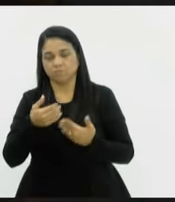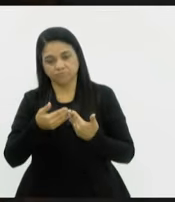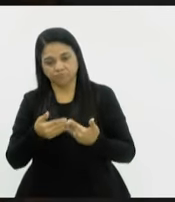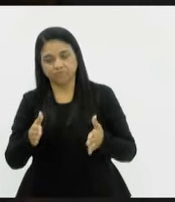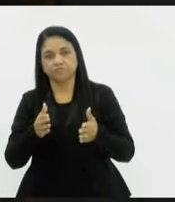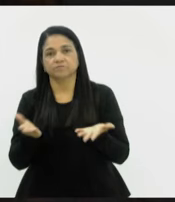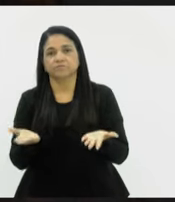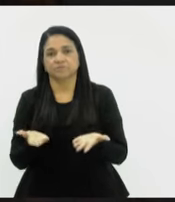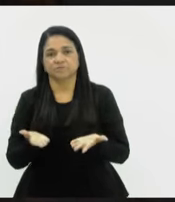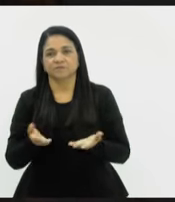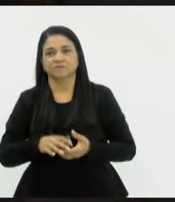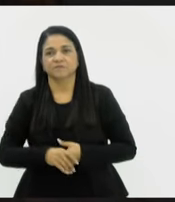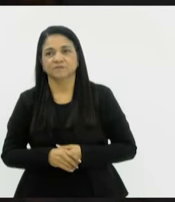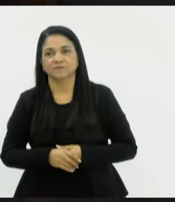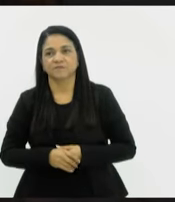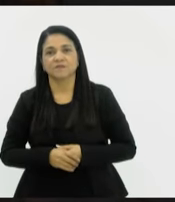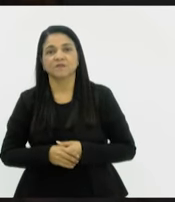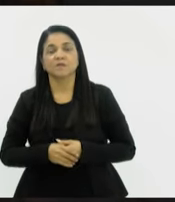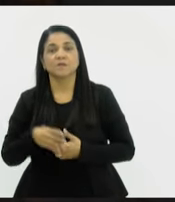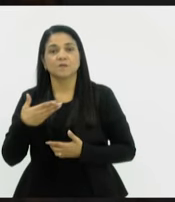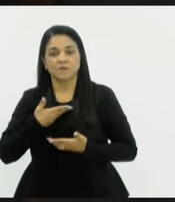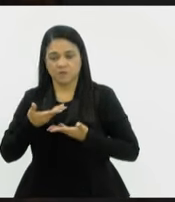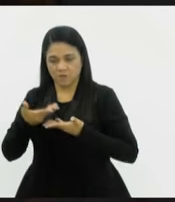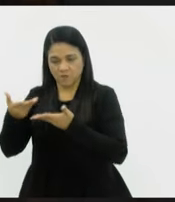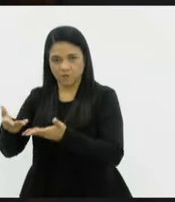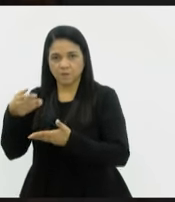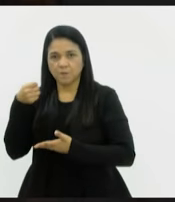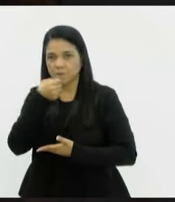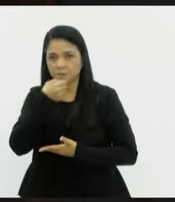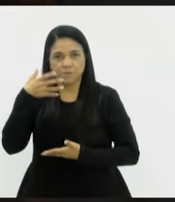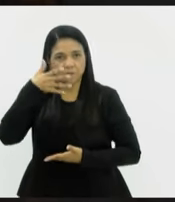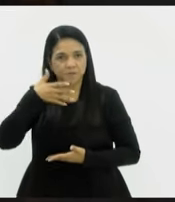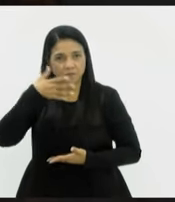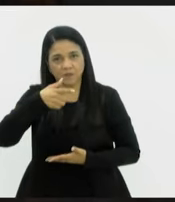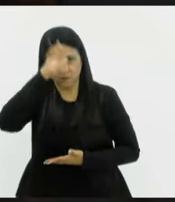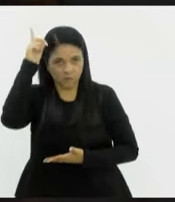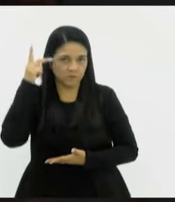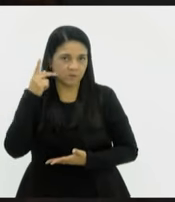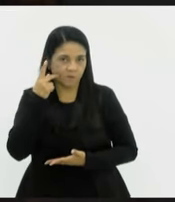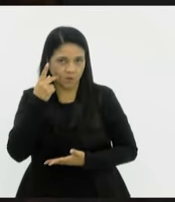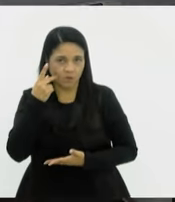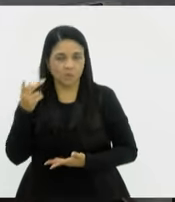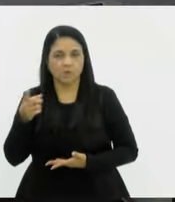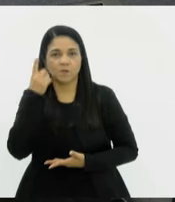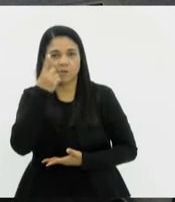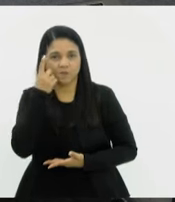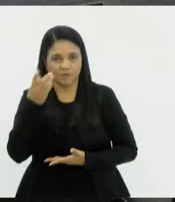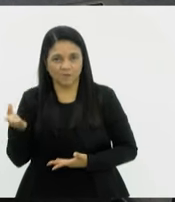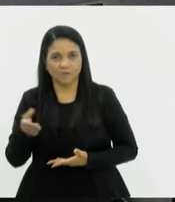inicial. Convido para fazer uso da palavra o nobre deputado Luiz Paulo Correia da Rocha.